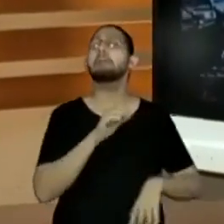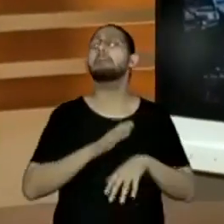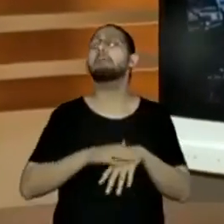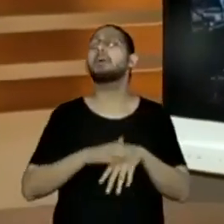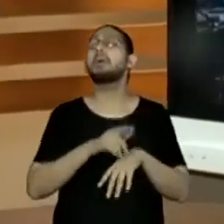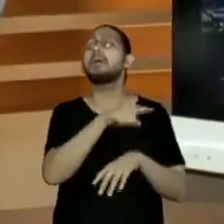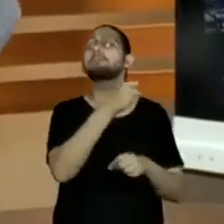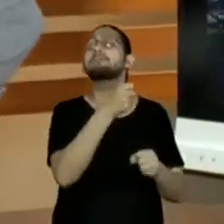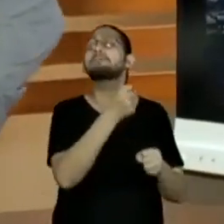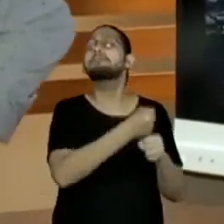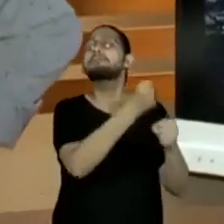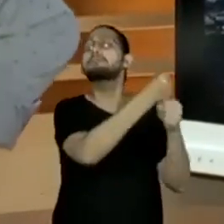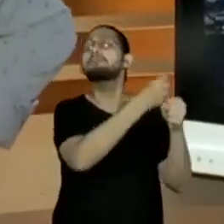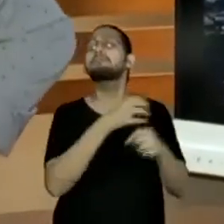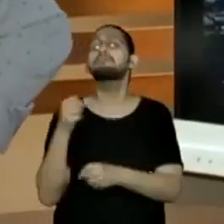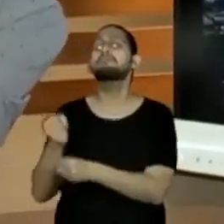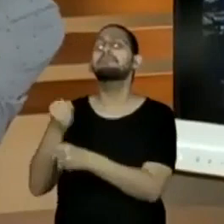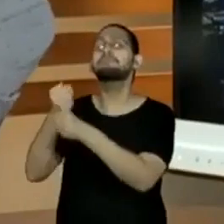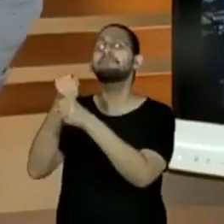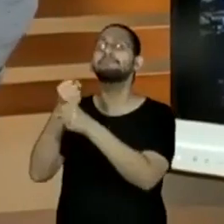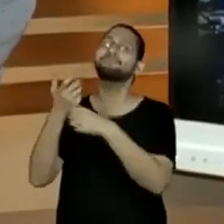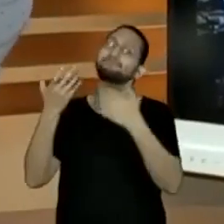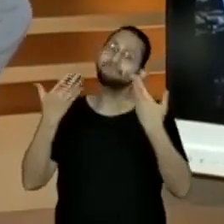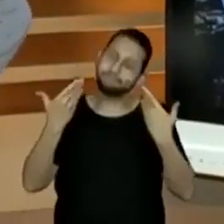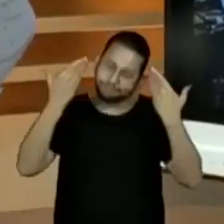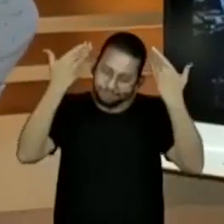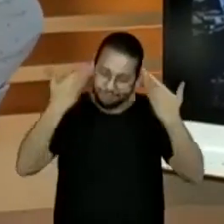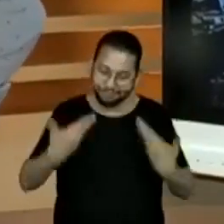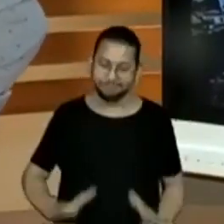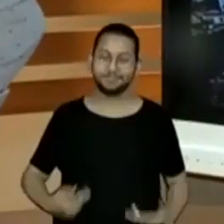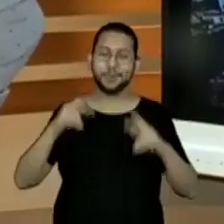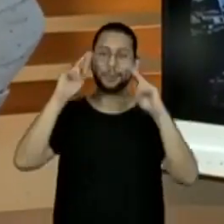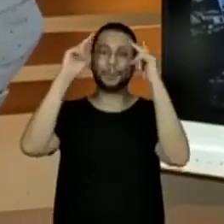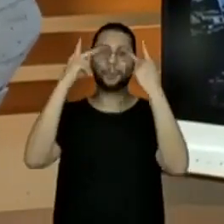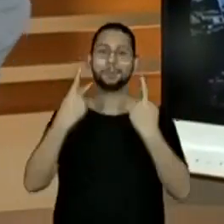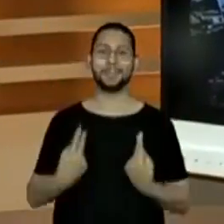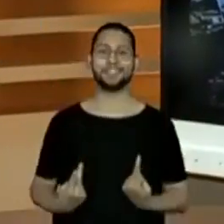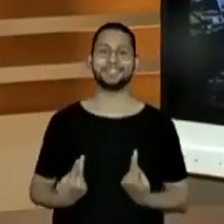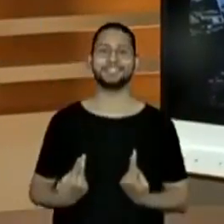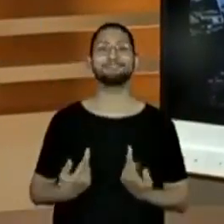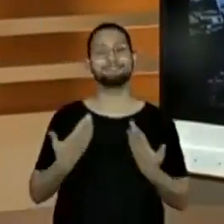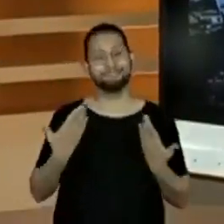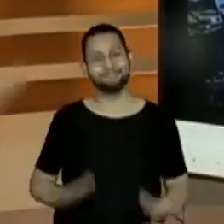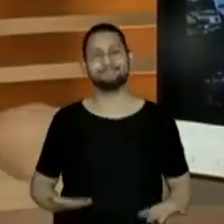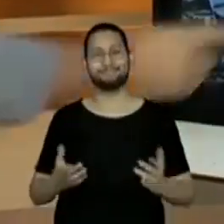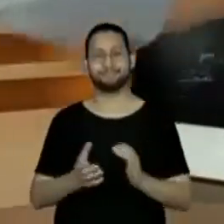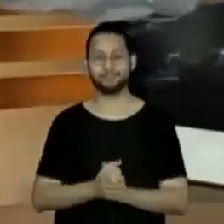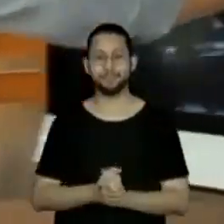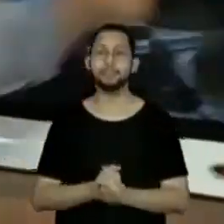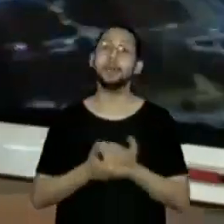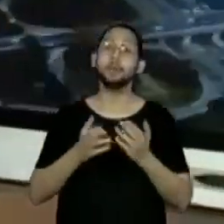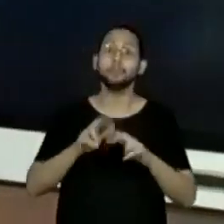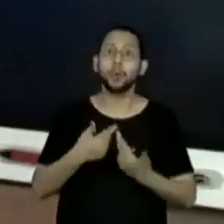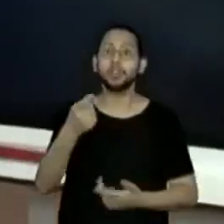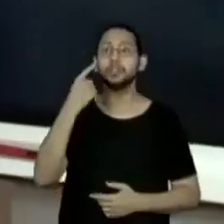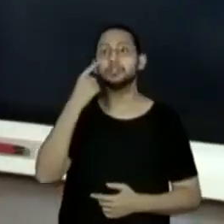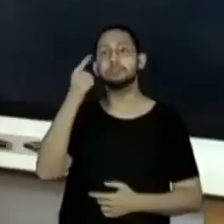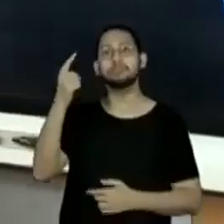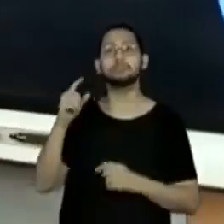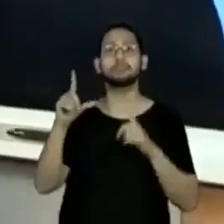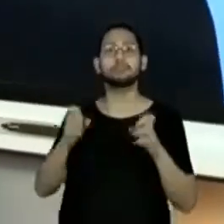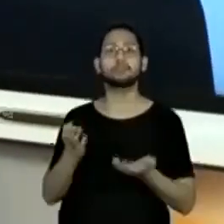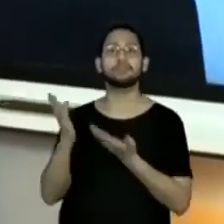quem? Pelos seres humanos, pelas pessoas. E aí a gente chega a esta imagem